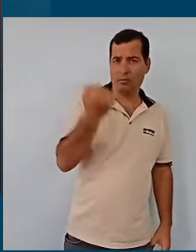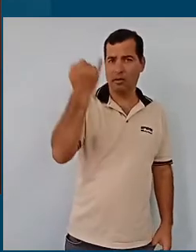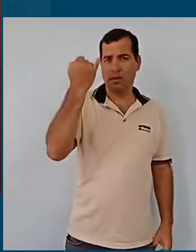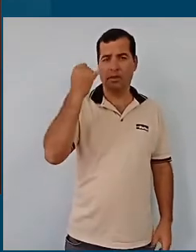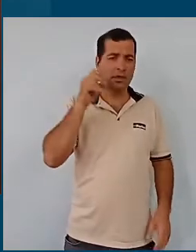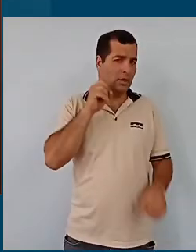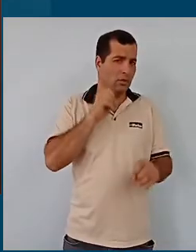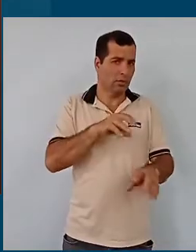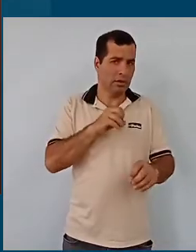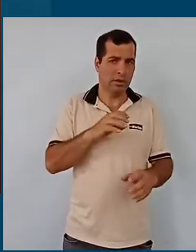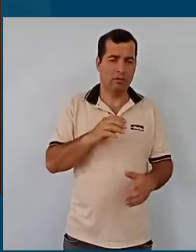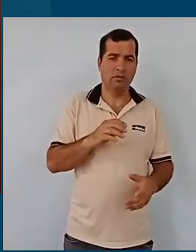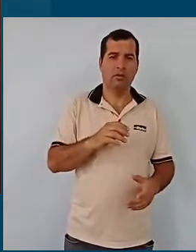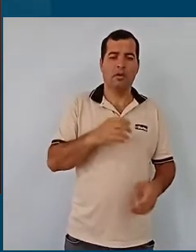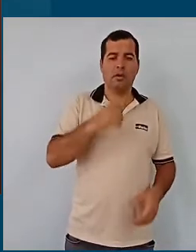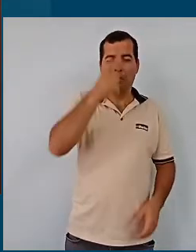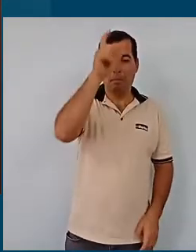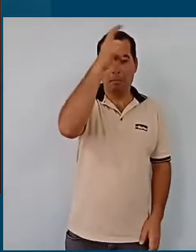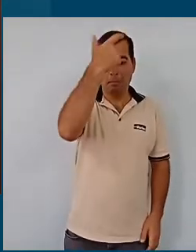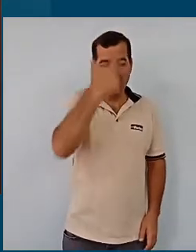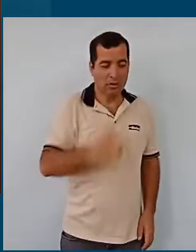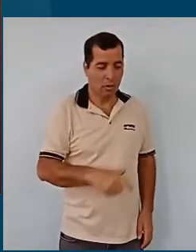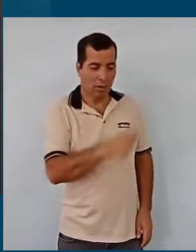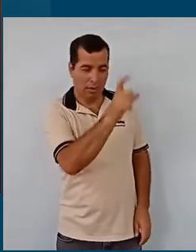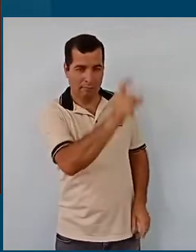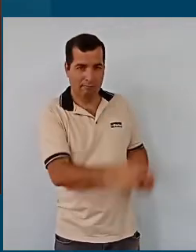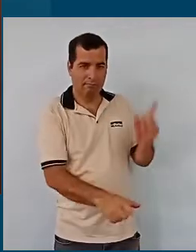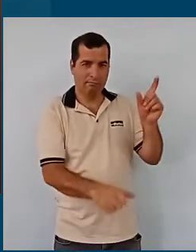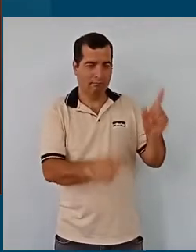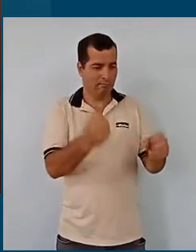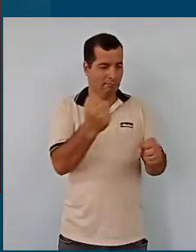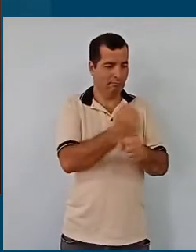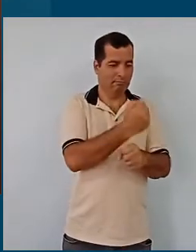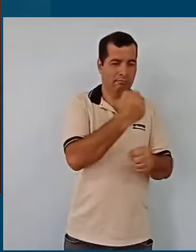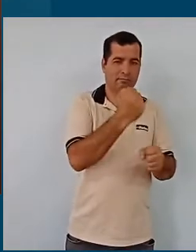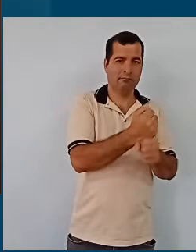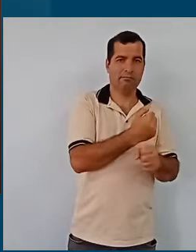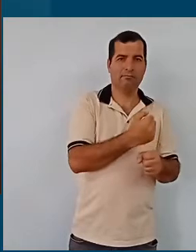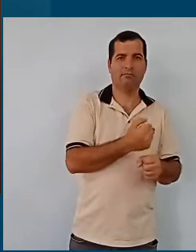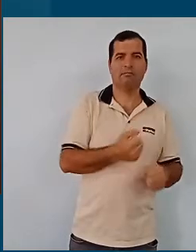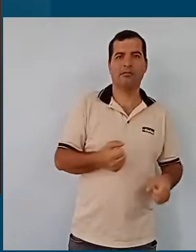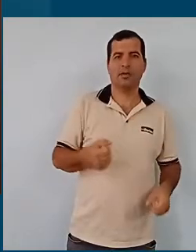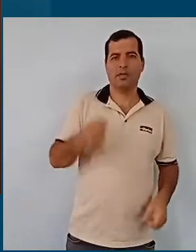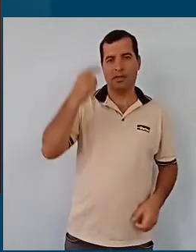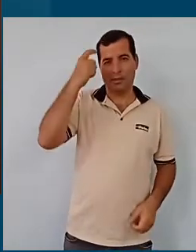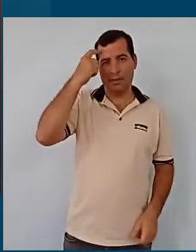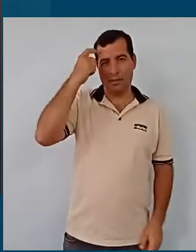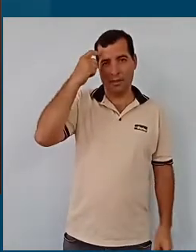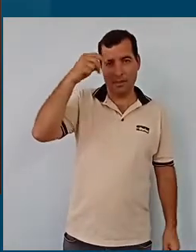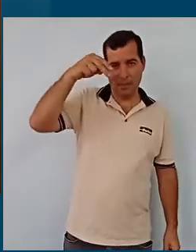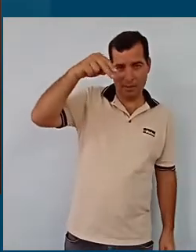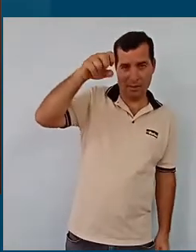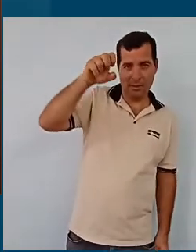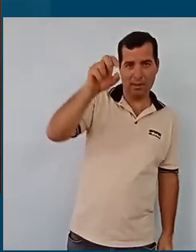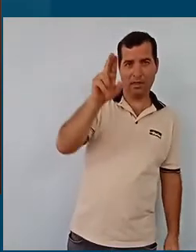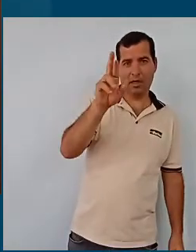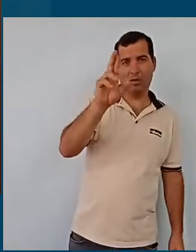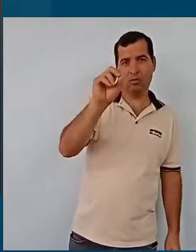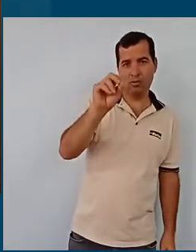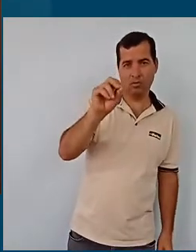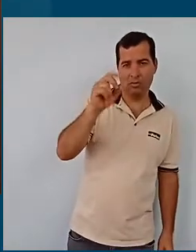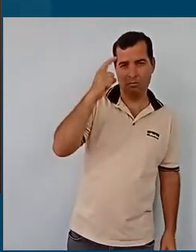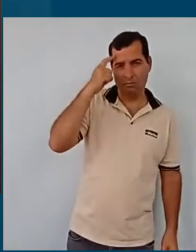educação na formação da pessoa, né, o que as neurociências, essas ciências que tratam da formação